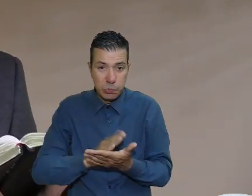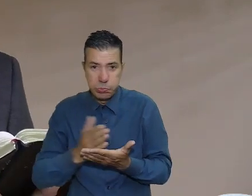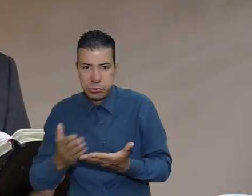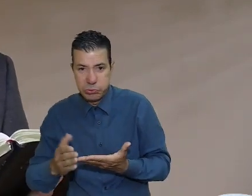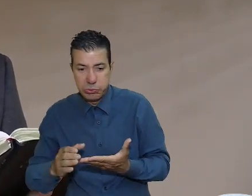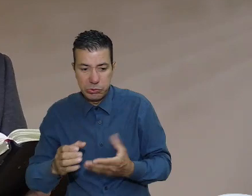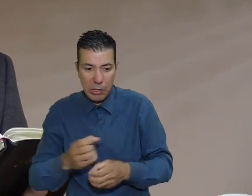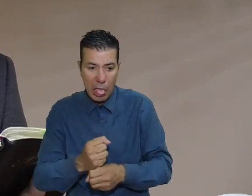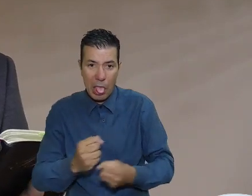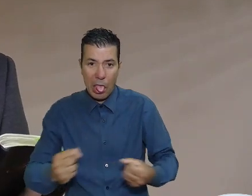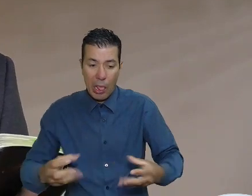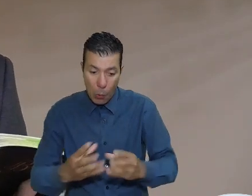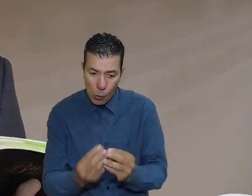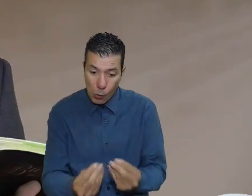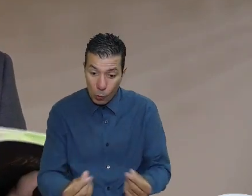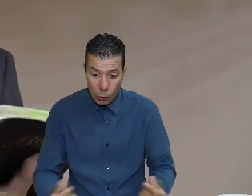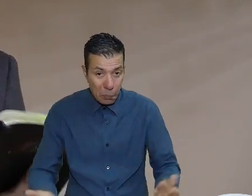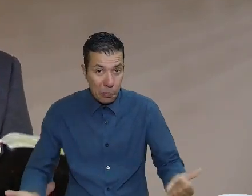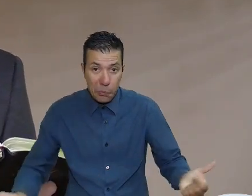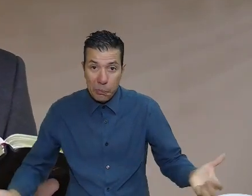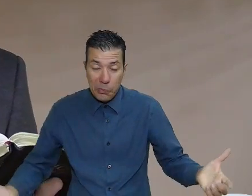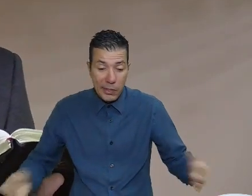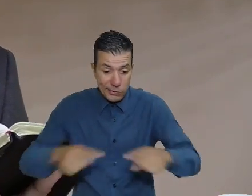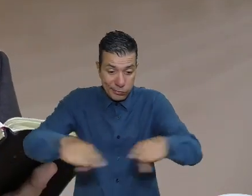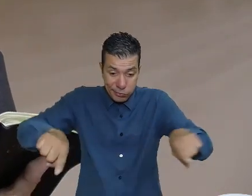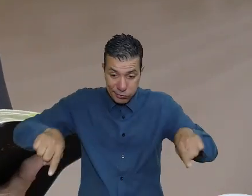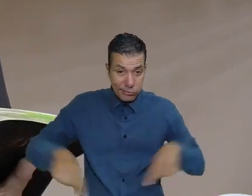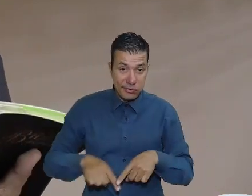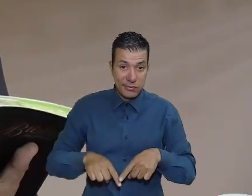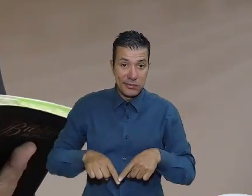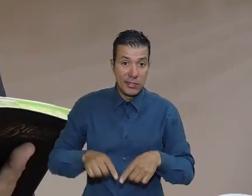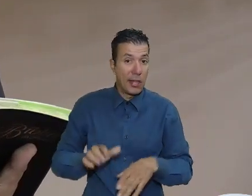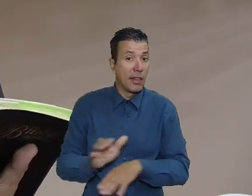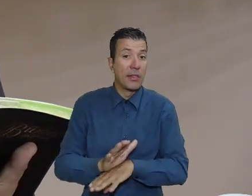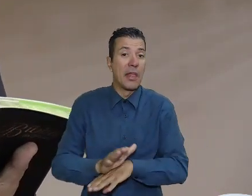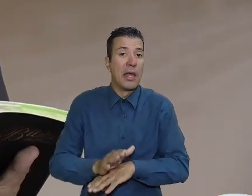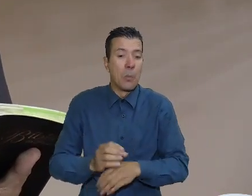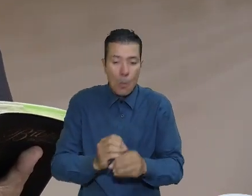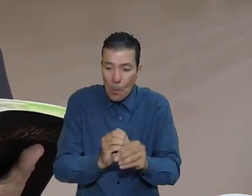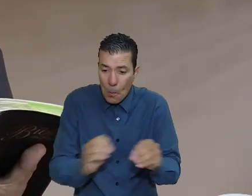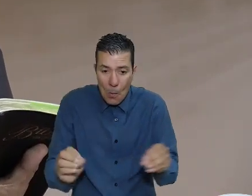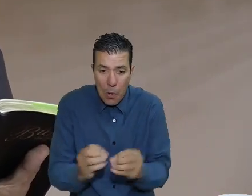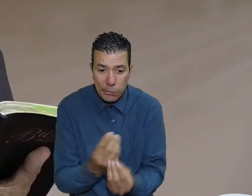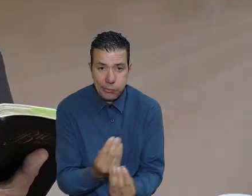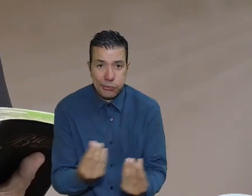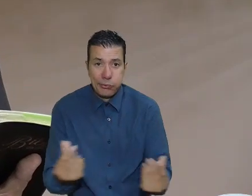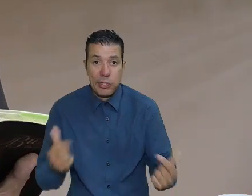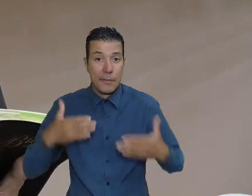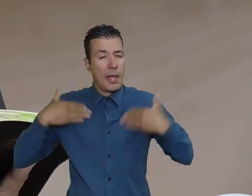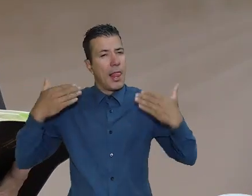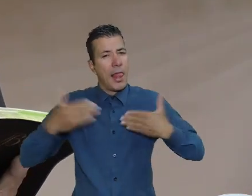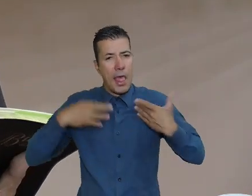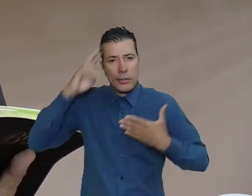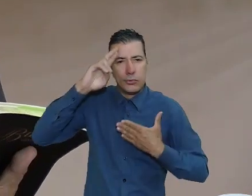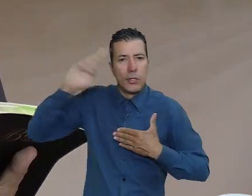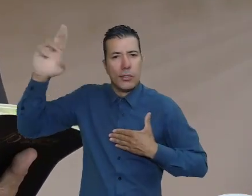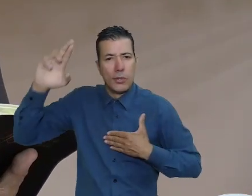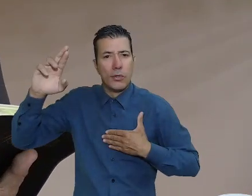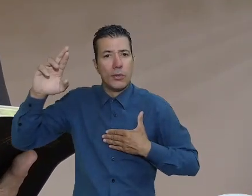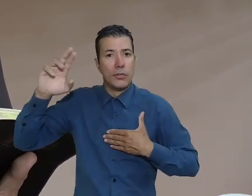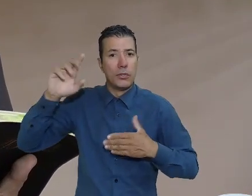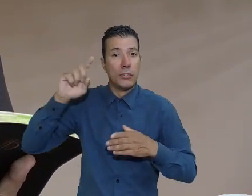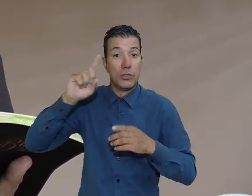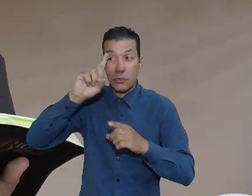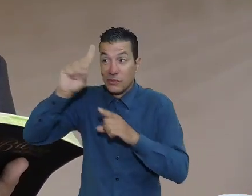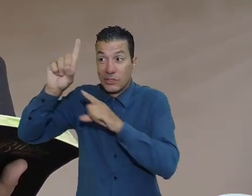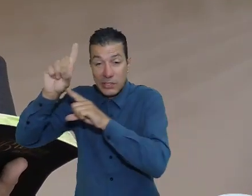do aprisco, e nos currais não haja gado. Todavia, eu me alegro no Senhor, exulto